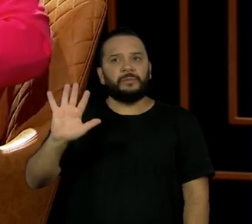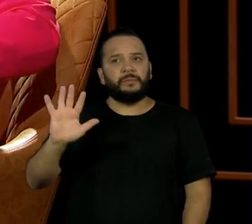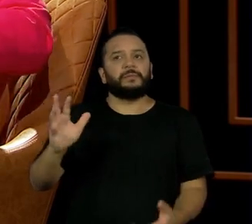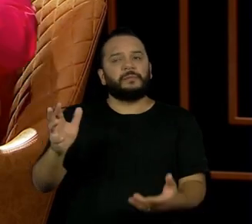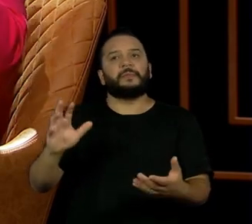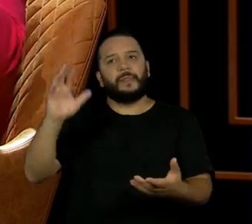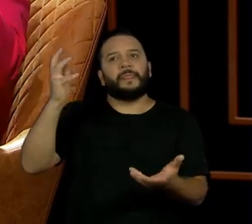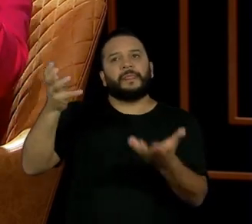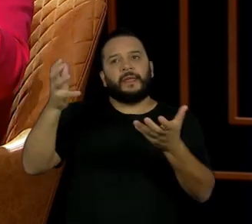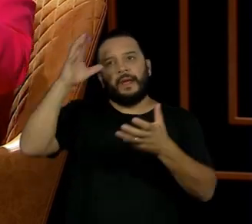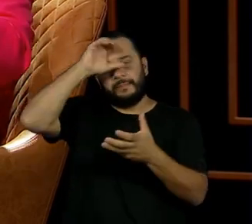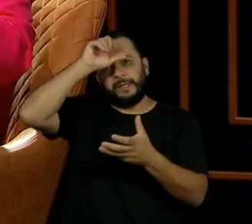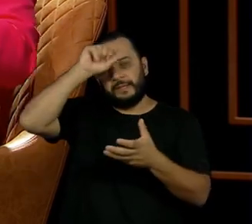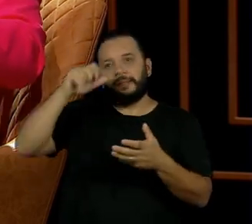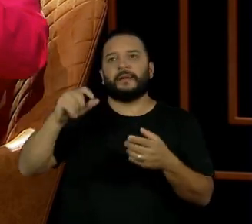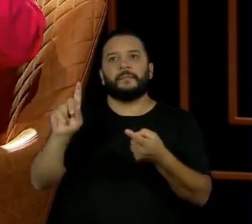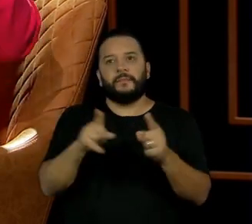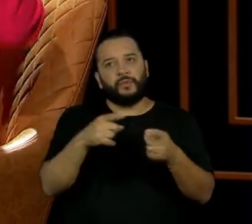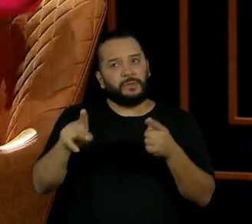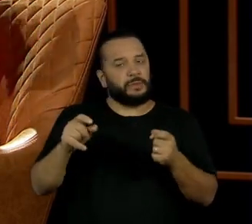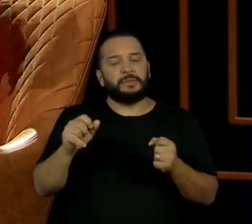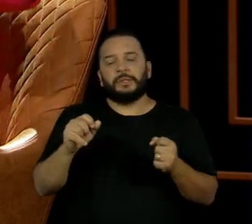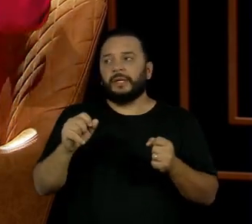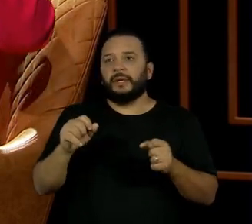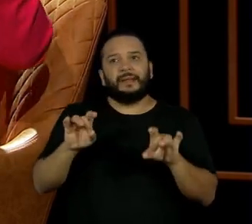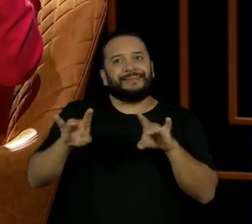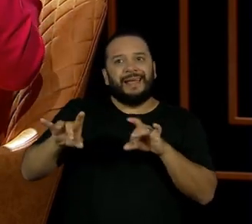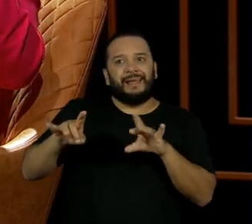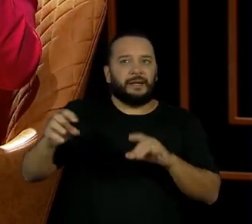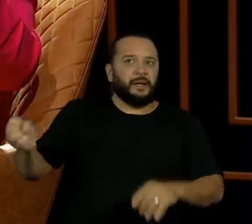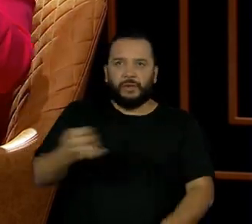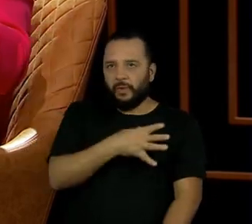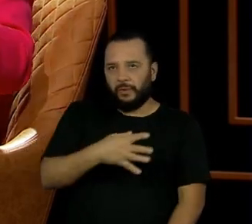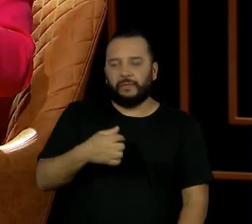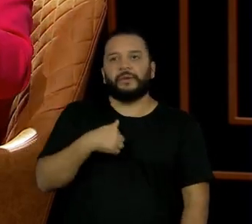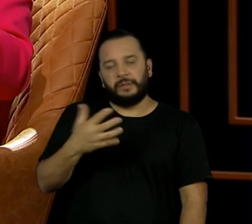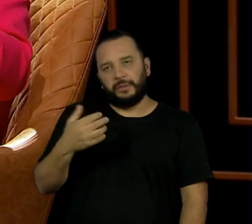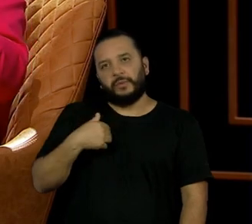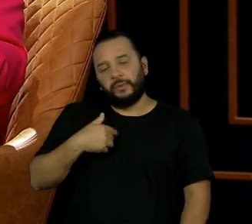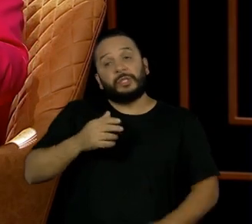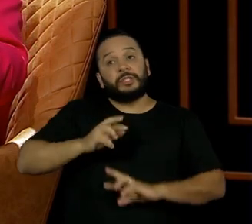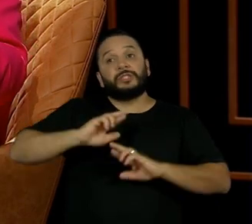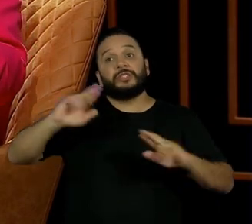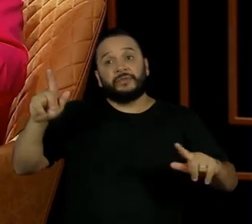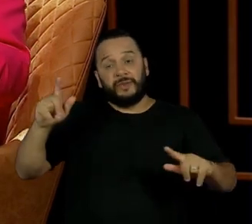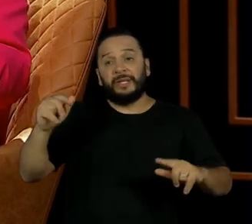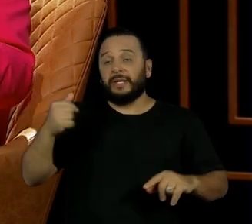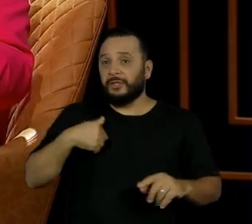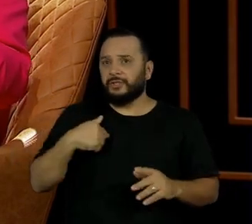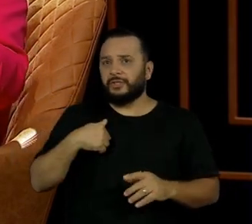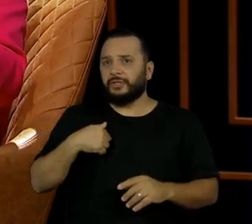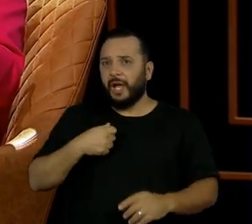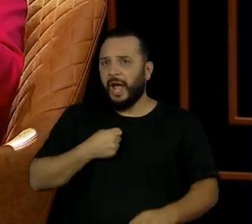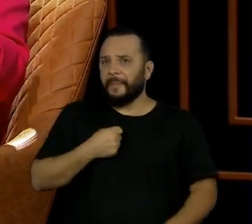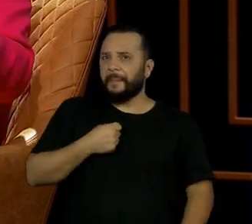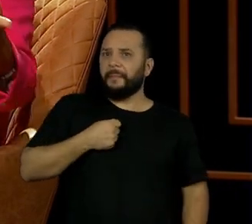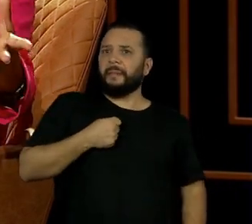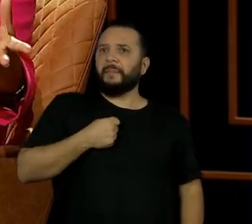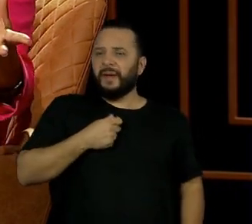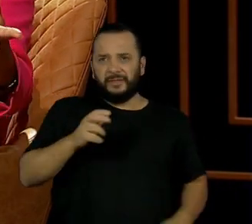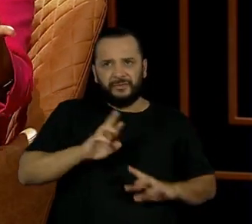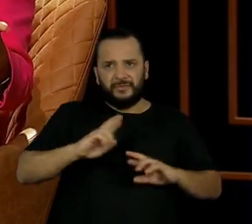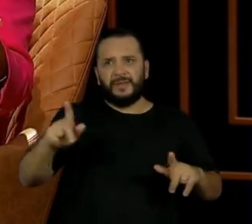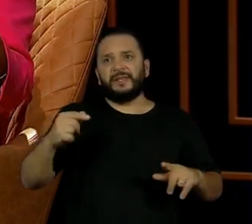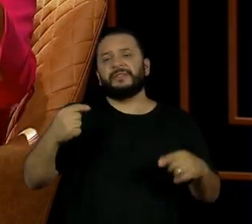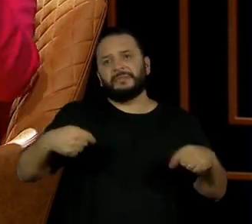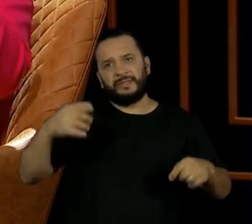só são coisas muito diferentes são lugares diferentes regiões diferentes onde você tem que usar a sua voz e colocar a voz eu